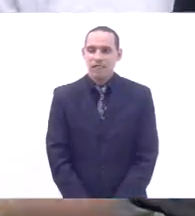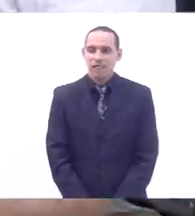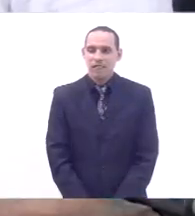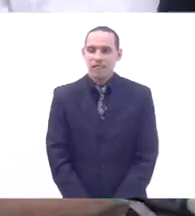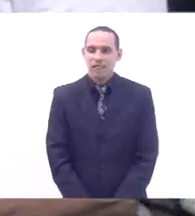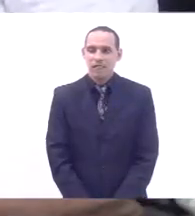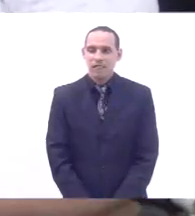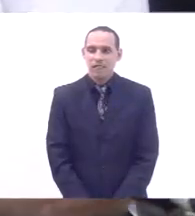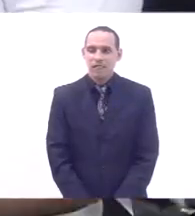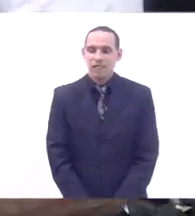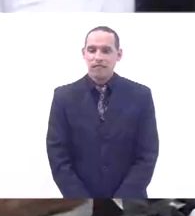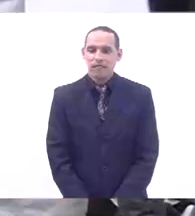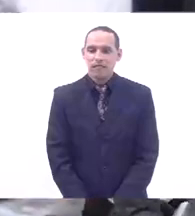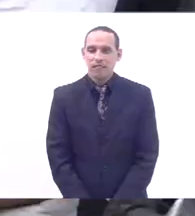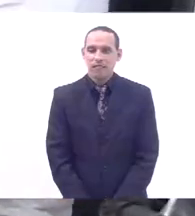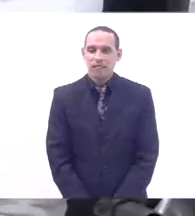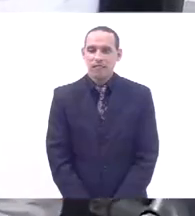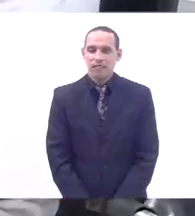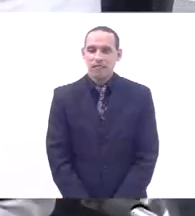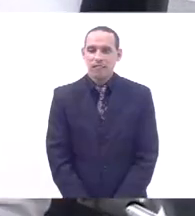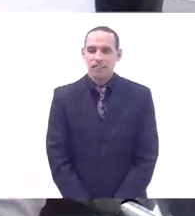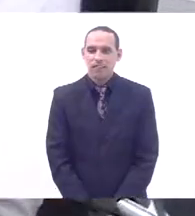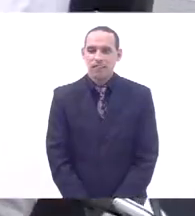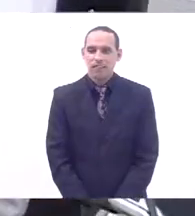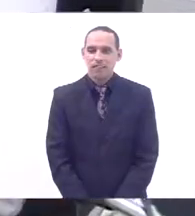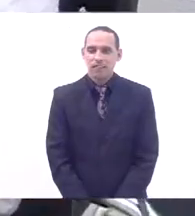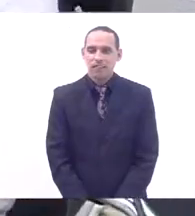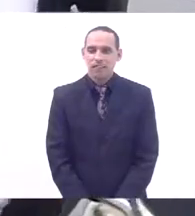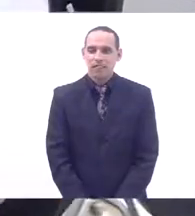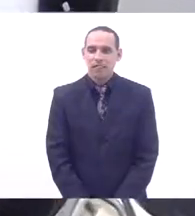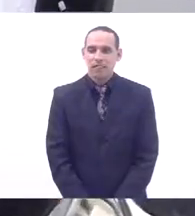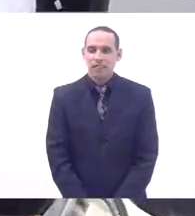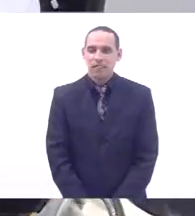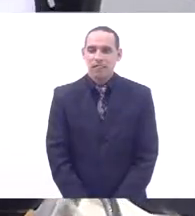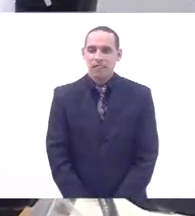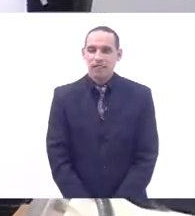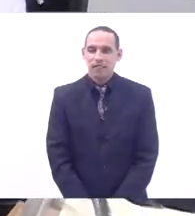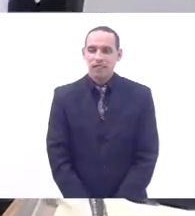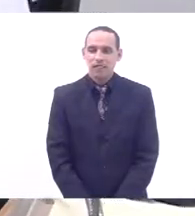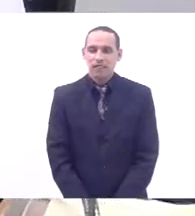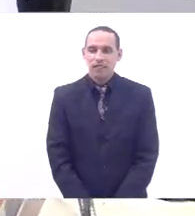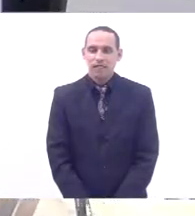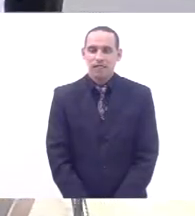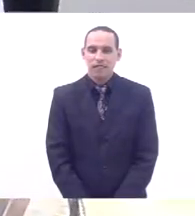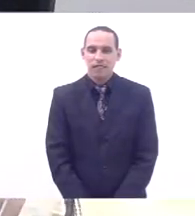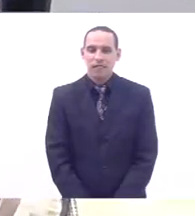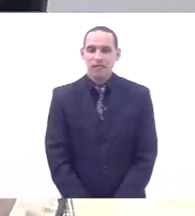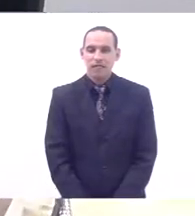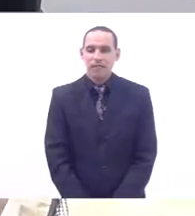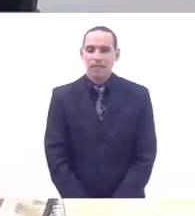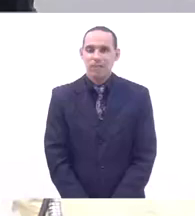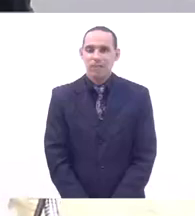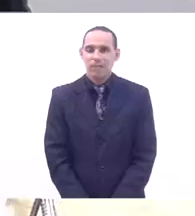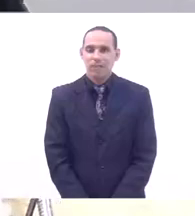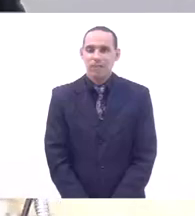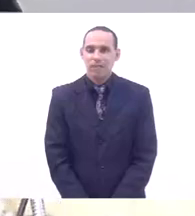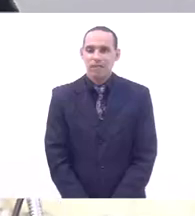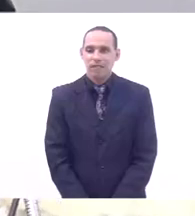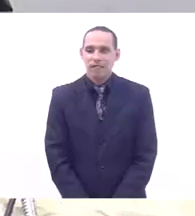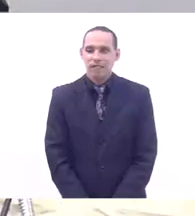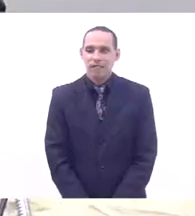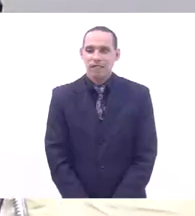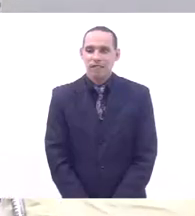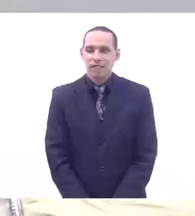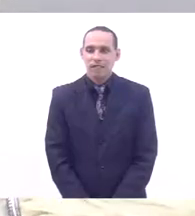Bamura, ele é igual. Eixo, olô, kio. O bará, uai, o eke. O bará, uai, o